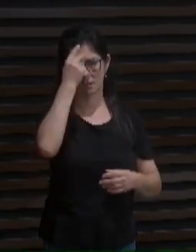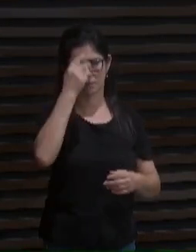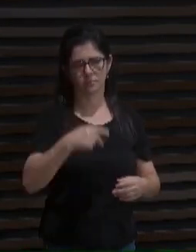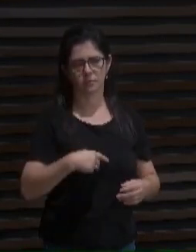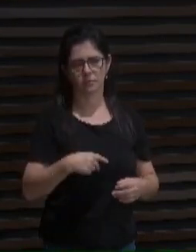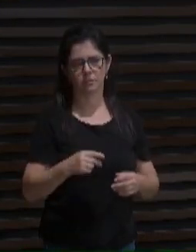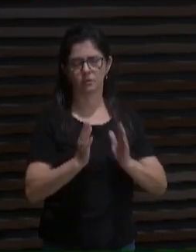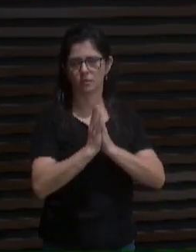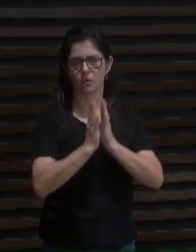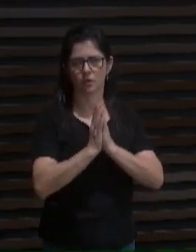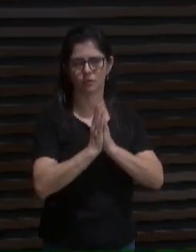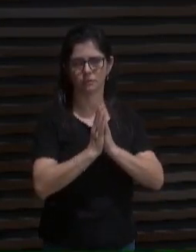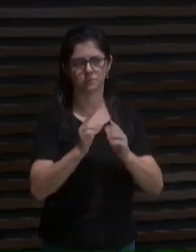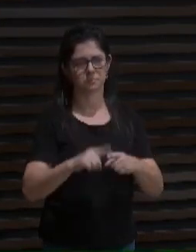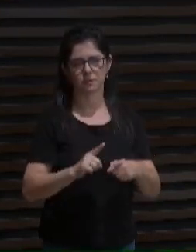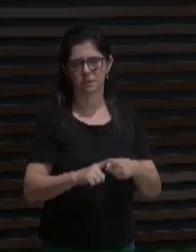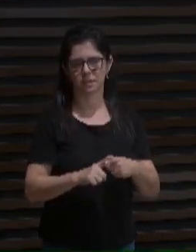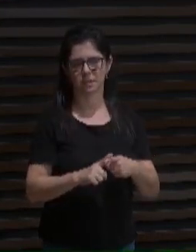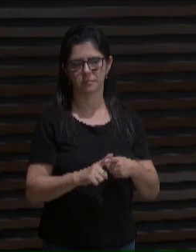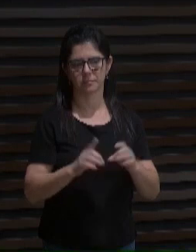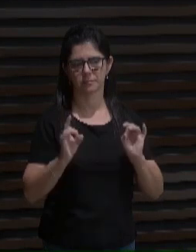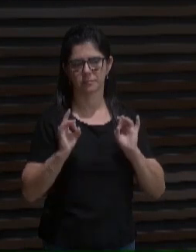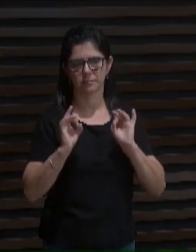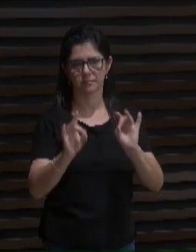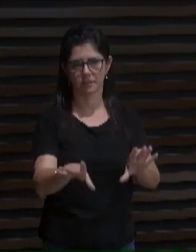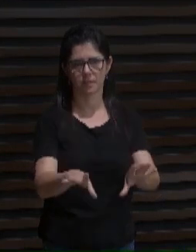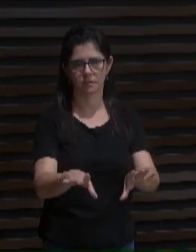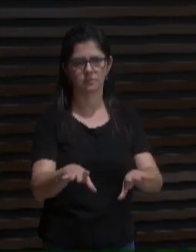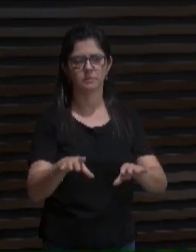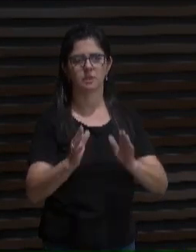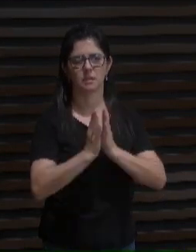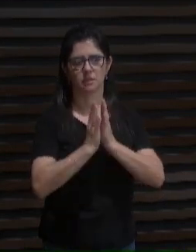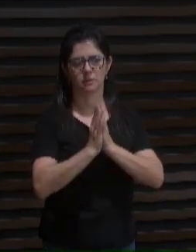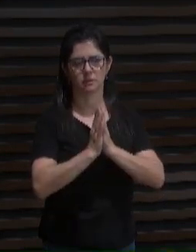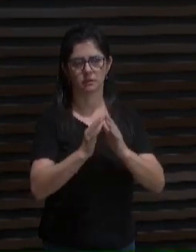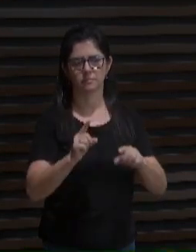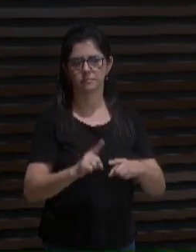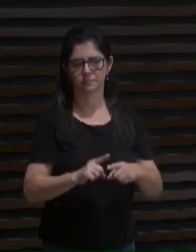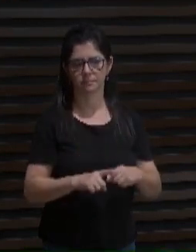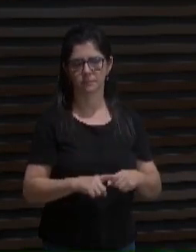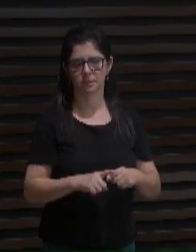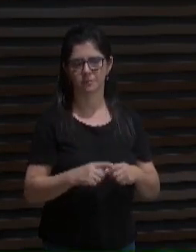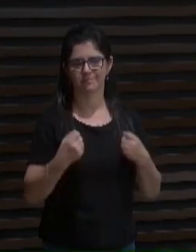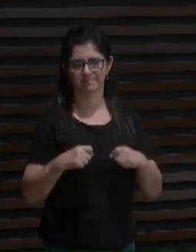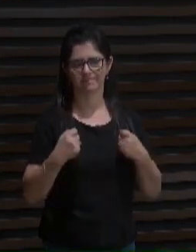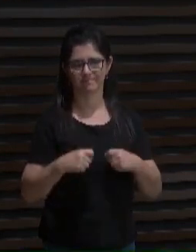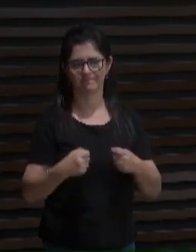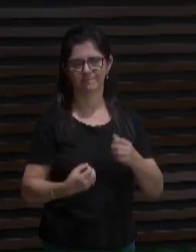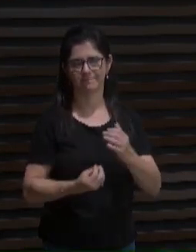estou desamparado. Eu oro porque a necessidade flui de mim todo o tempo.